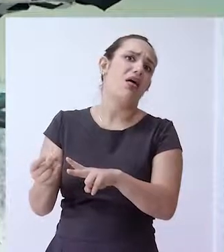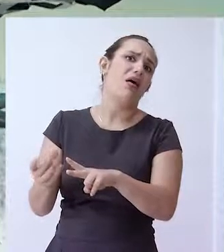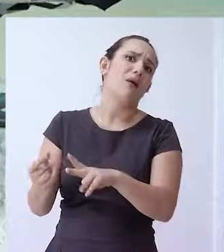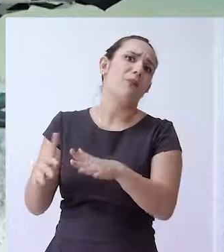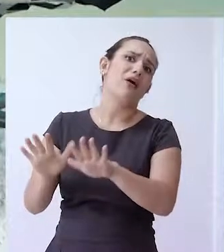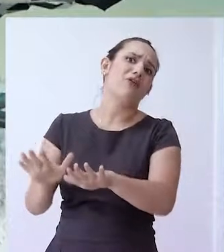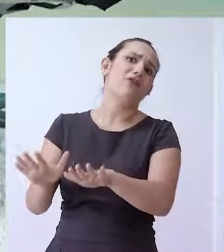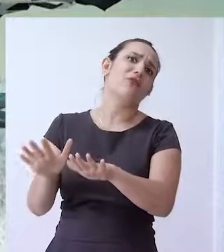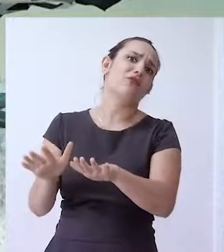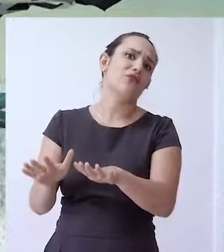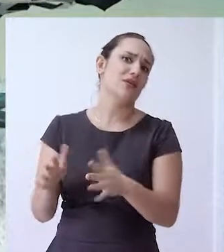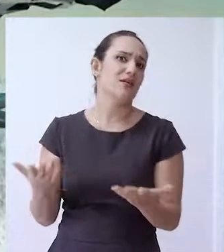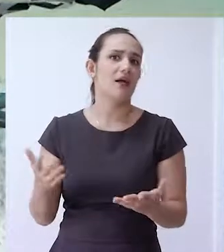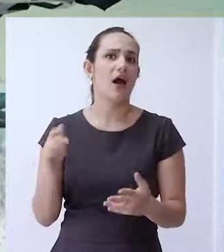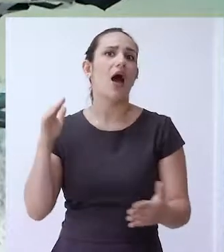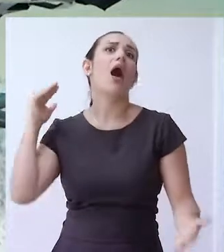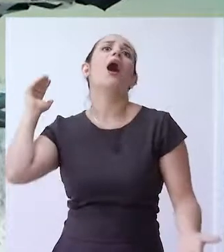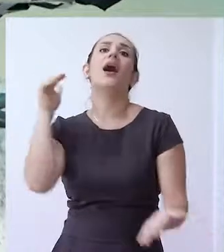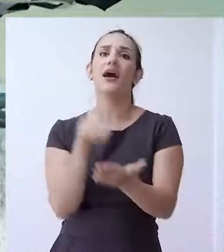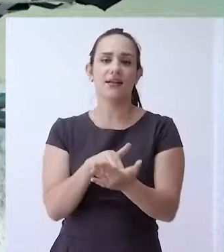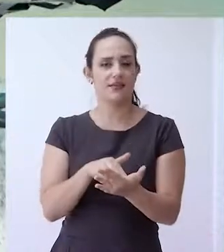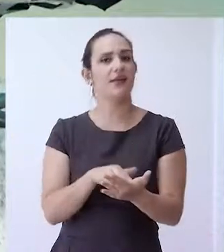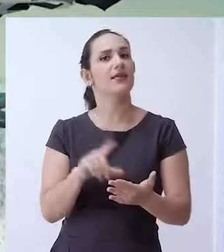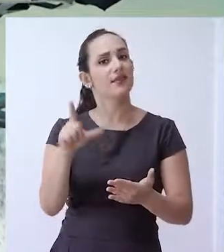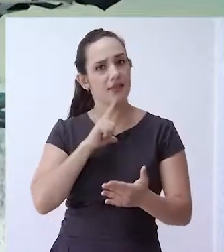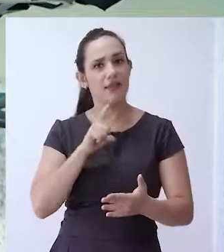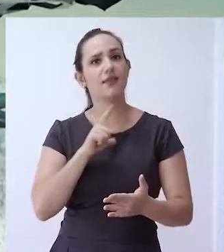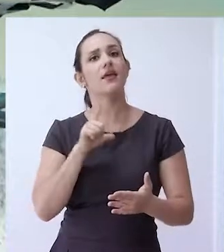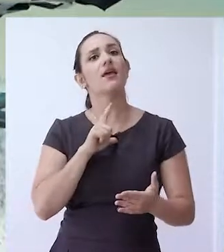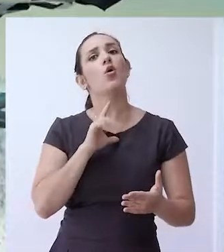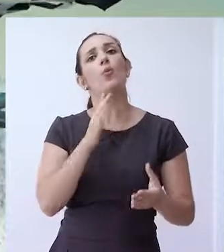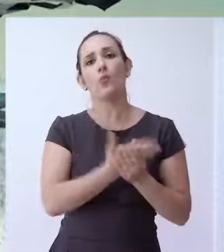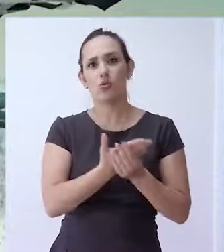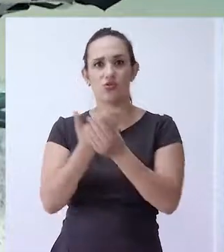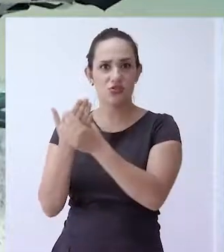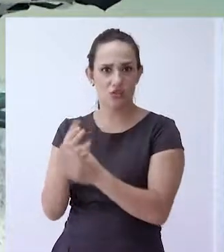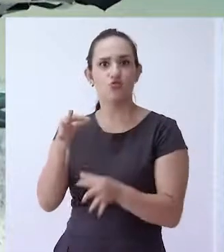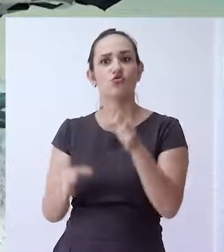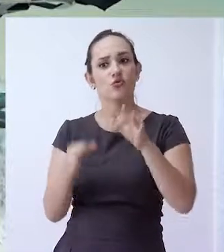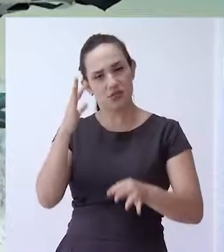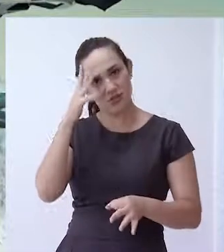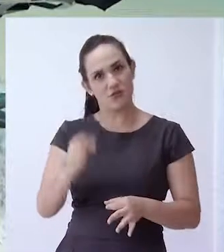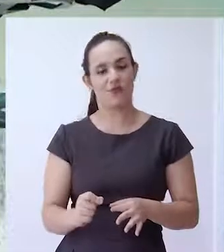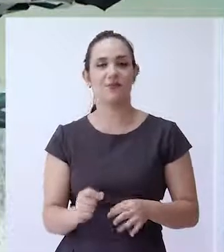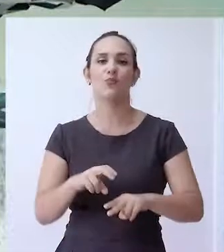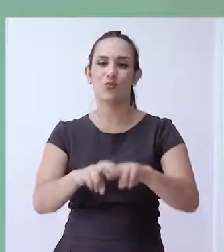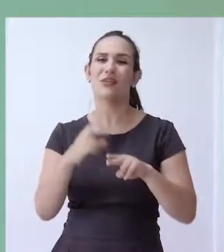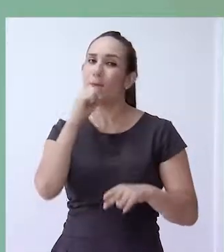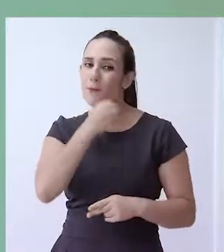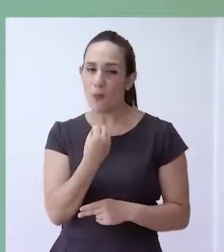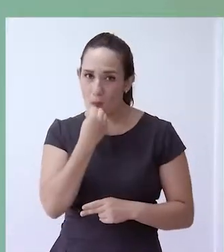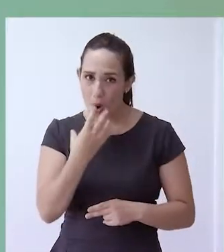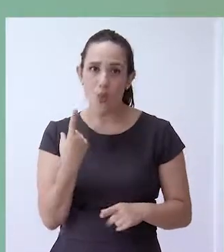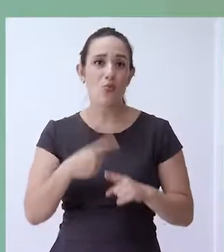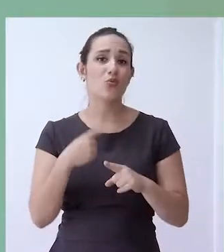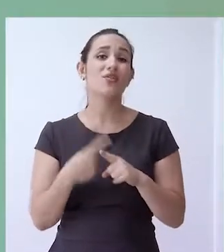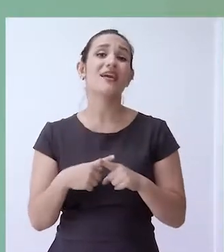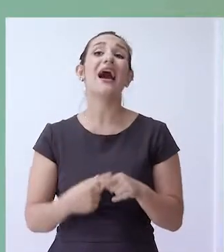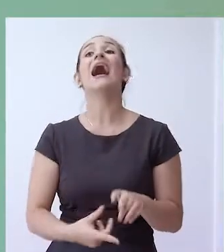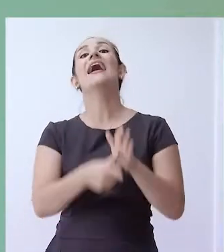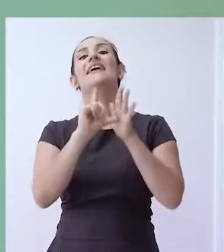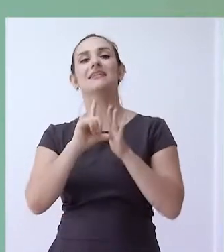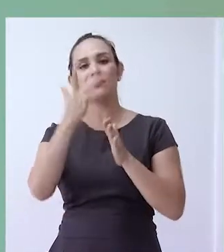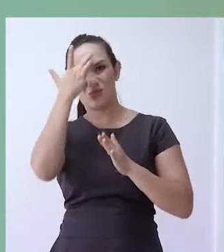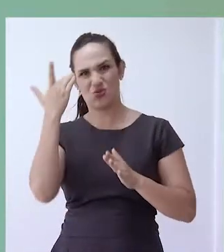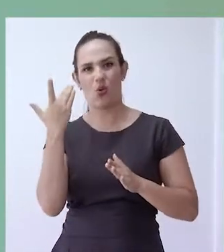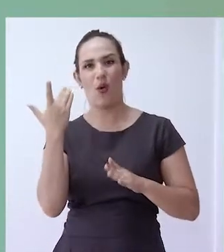depois, na sua audiência, que nós chamamos de audiência de instrução e julgamento. Nossa. Então, foi um avanço que o